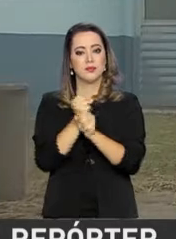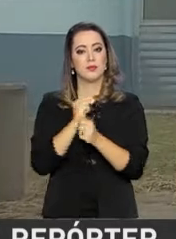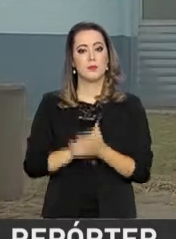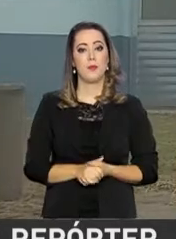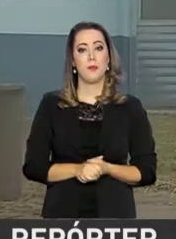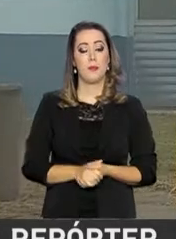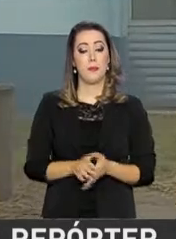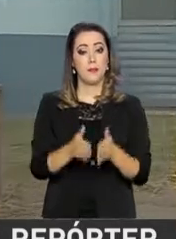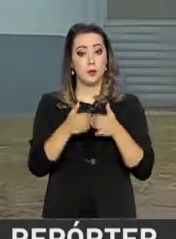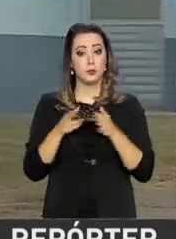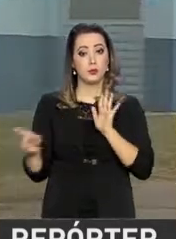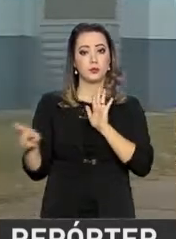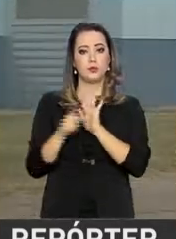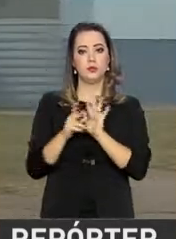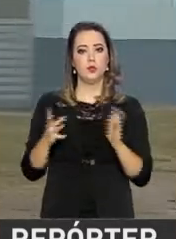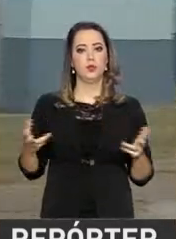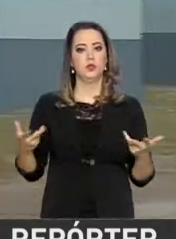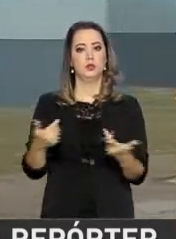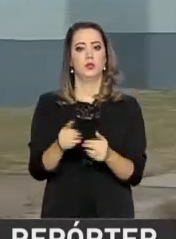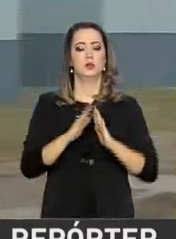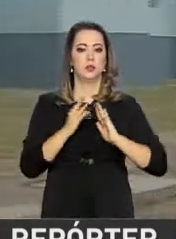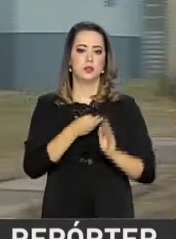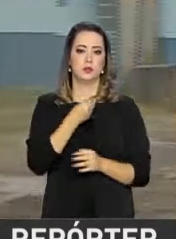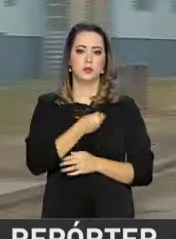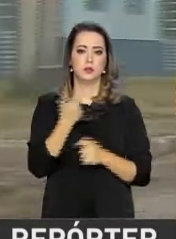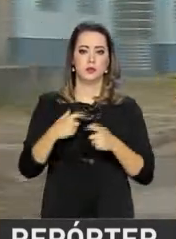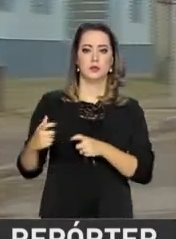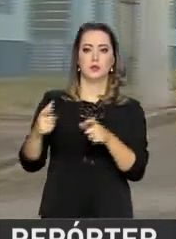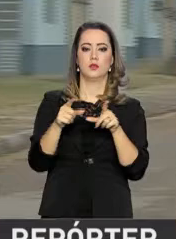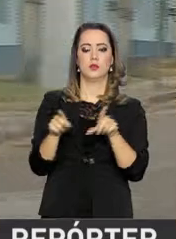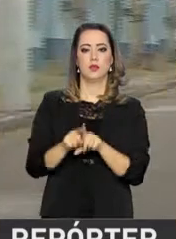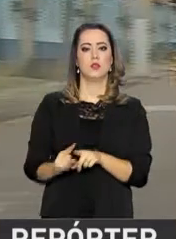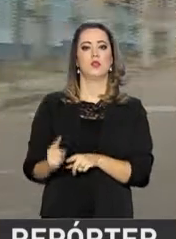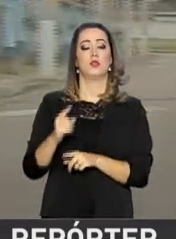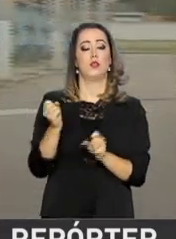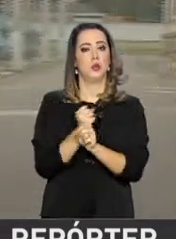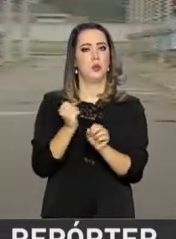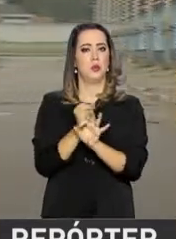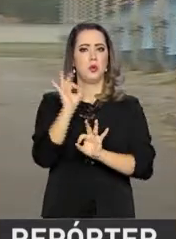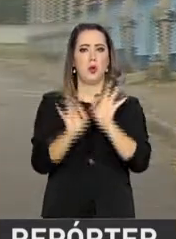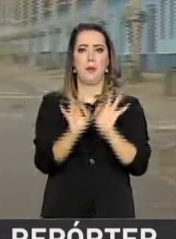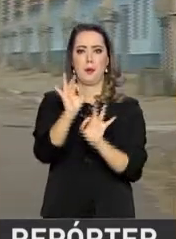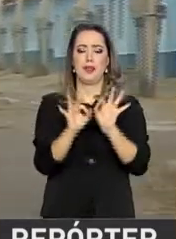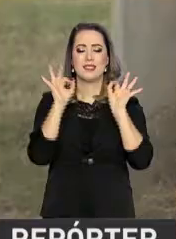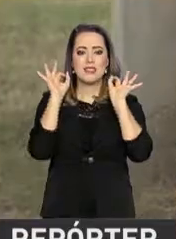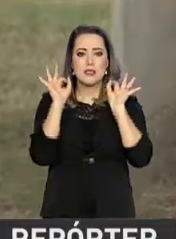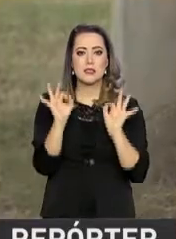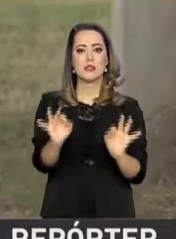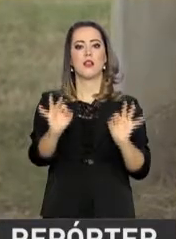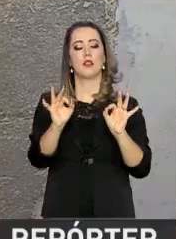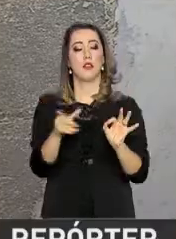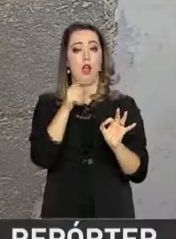atendendo às exigências de qualidade do minha casa minha vida o residencial nice tem infraestrutura completa pavimentação